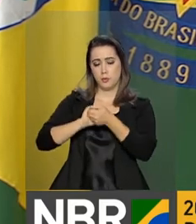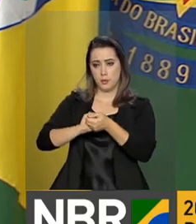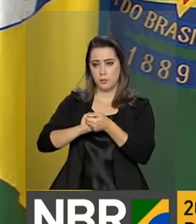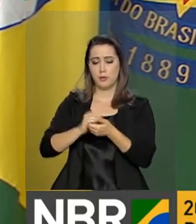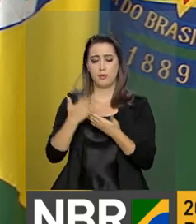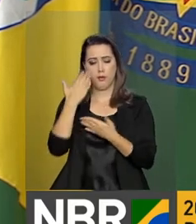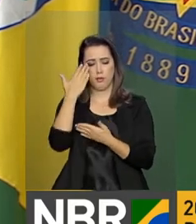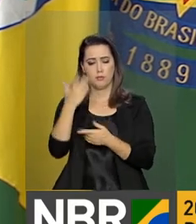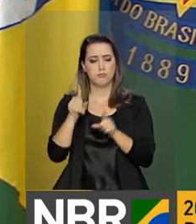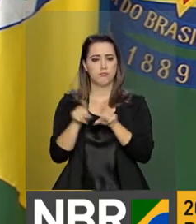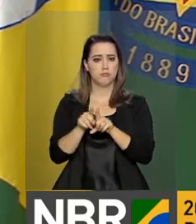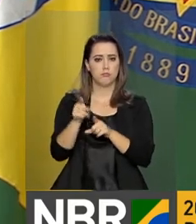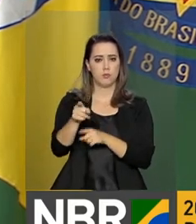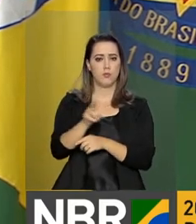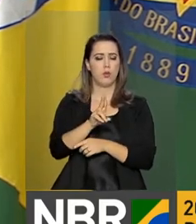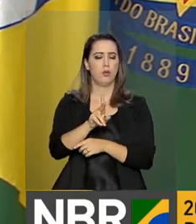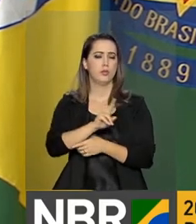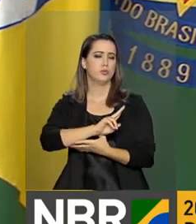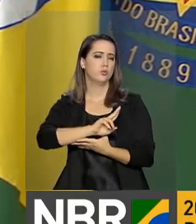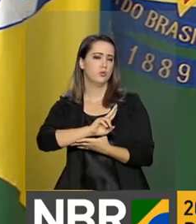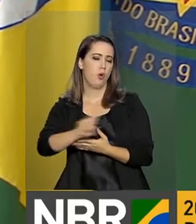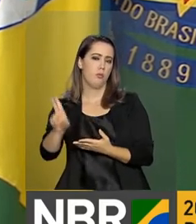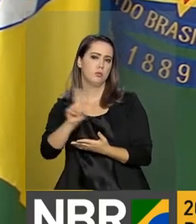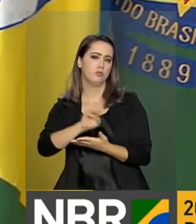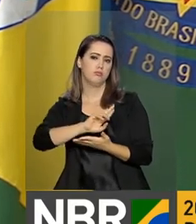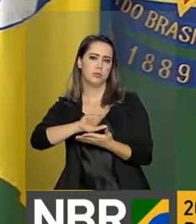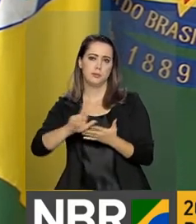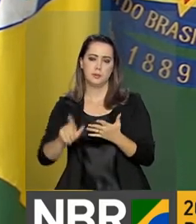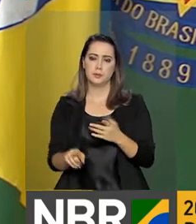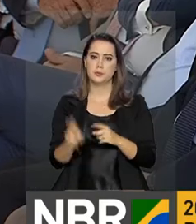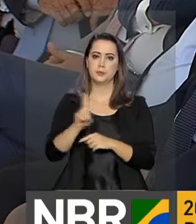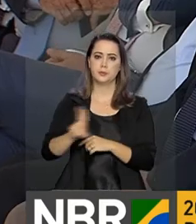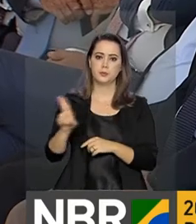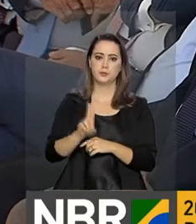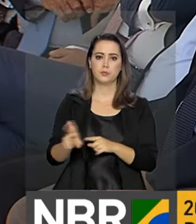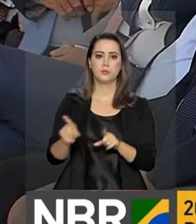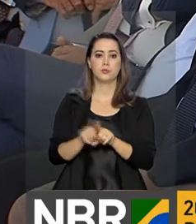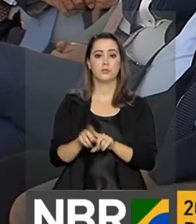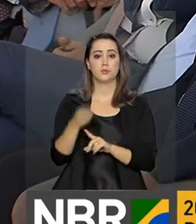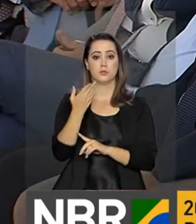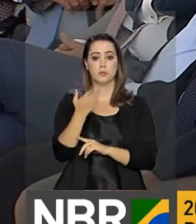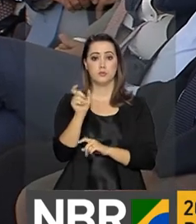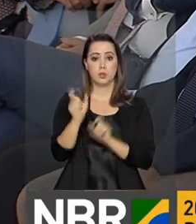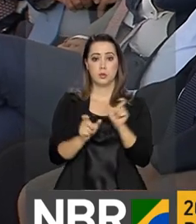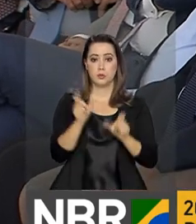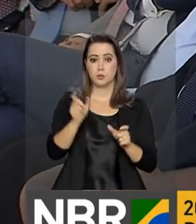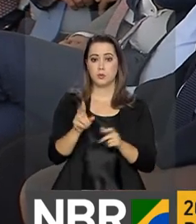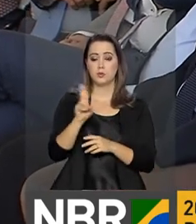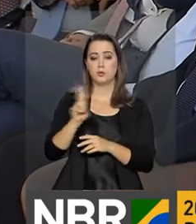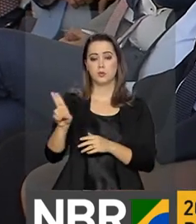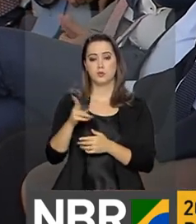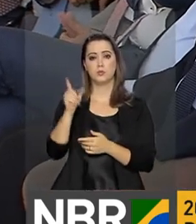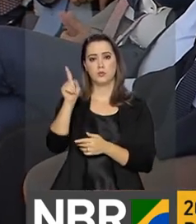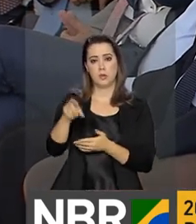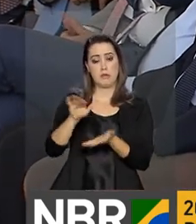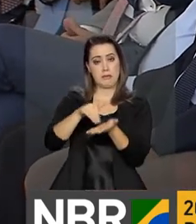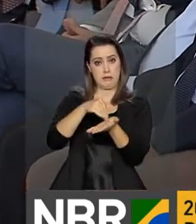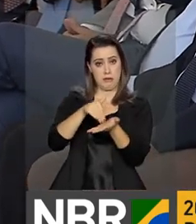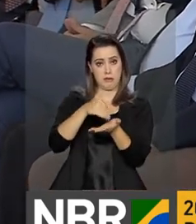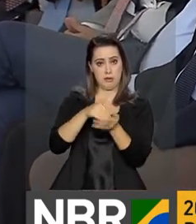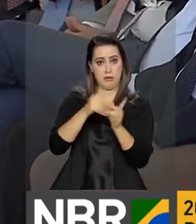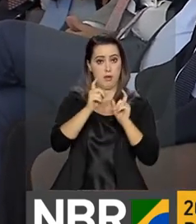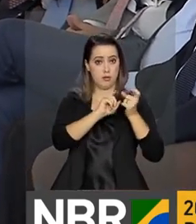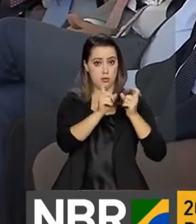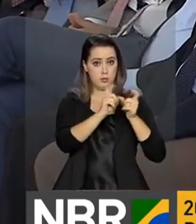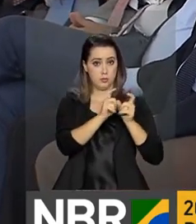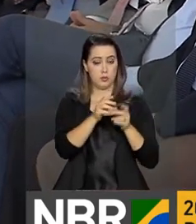Lopes, Juscelino Filho, Paulinei Averino, o professor Vitório Galli, Baldir Colato, naturalmente a secretária executiva do